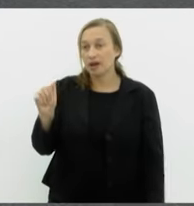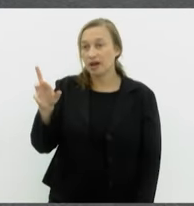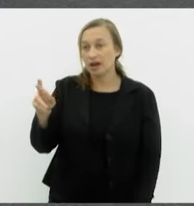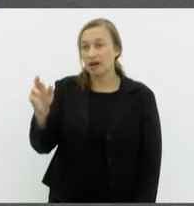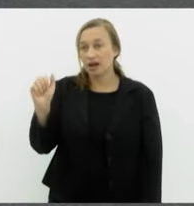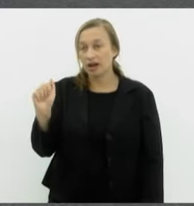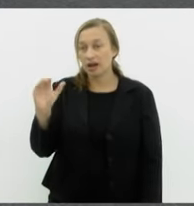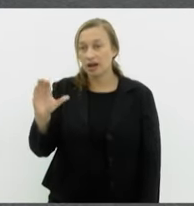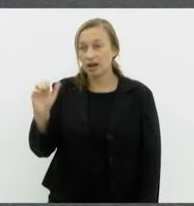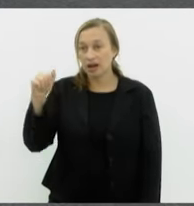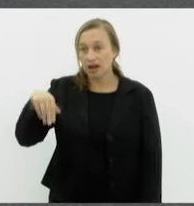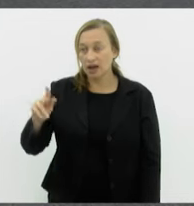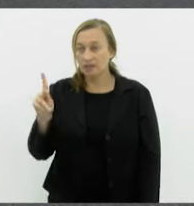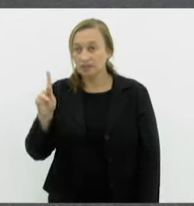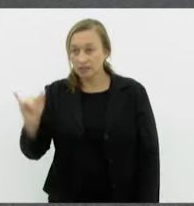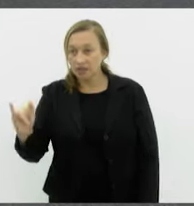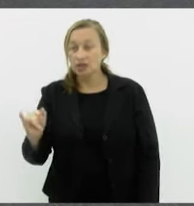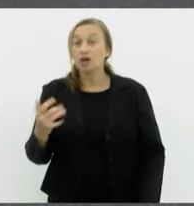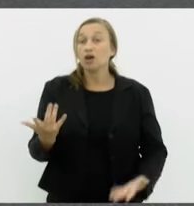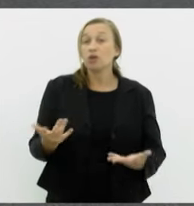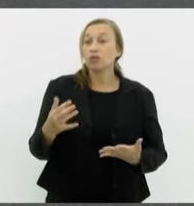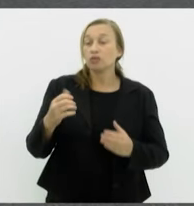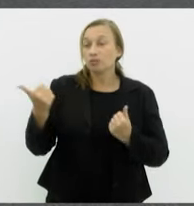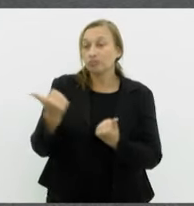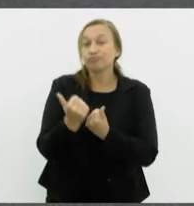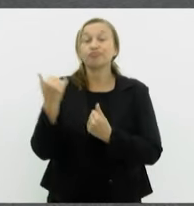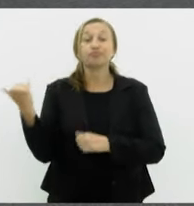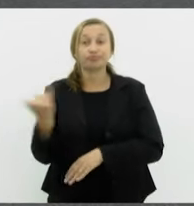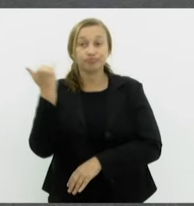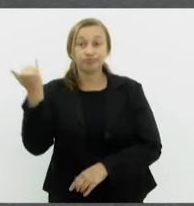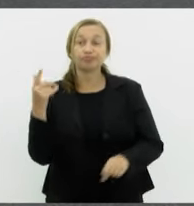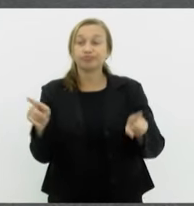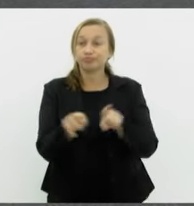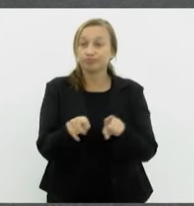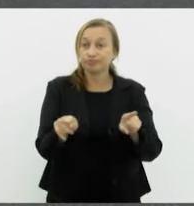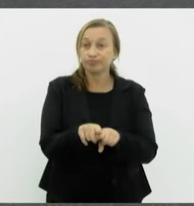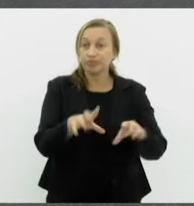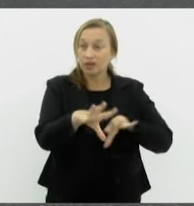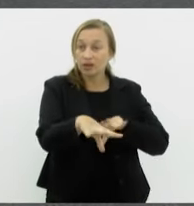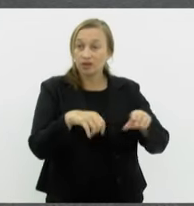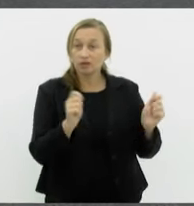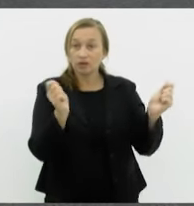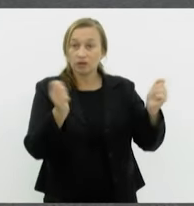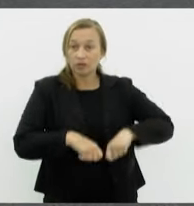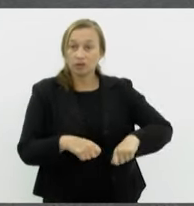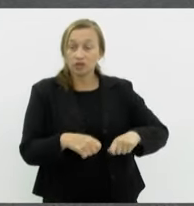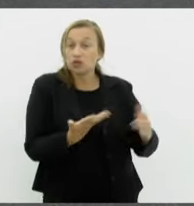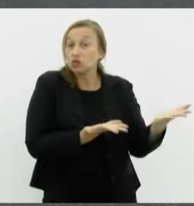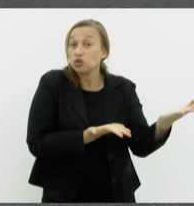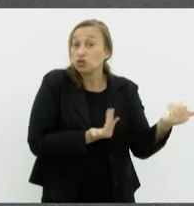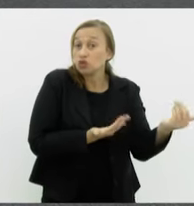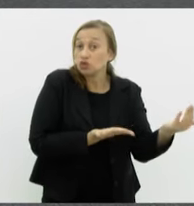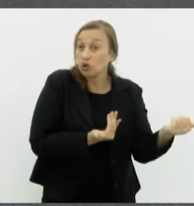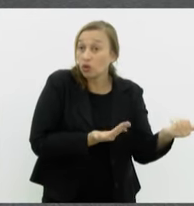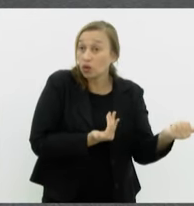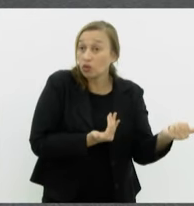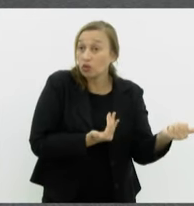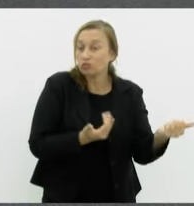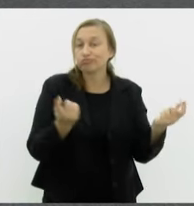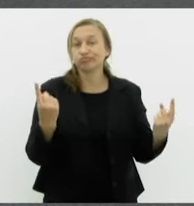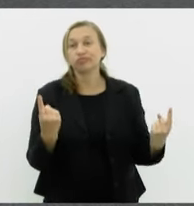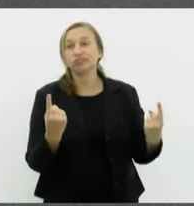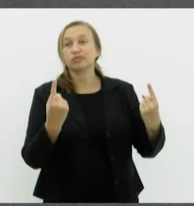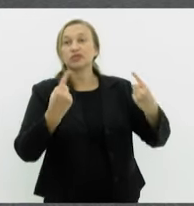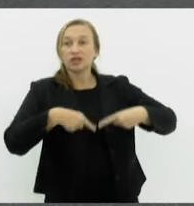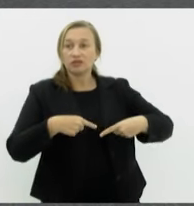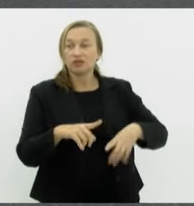um apoio muito importante no sentido também da capacitação e formação de jovens para esse desafio que